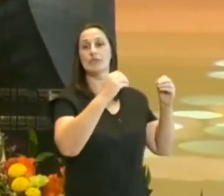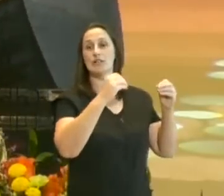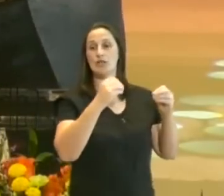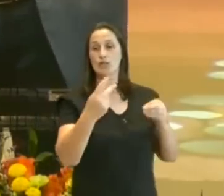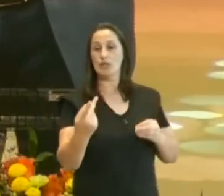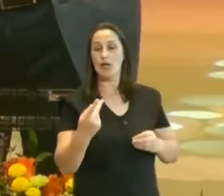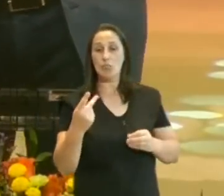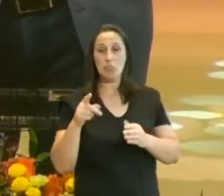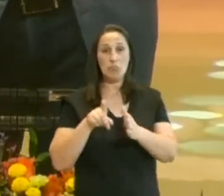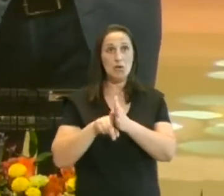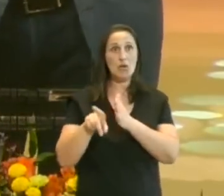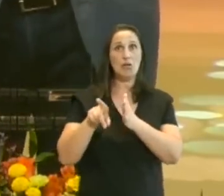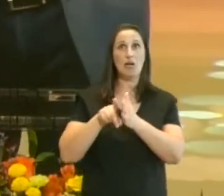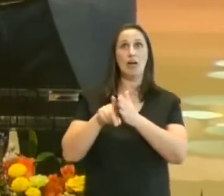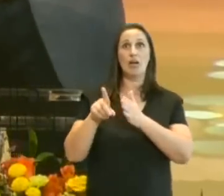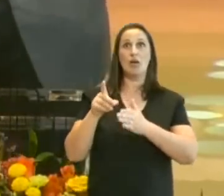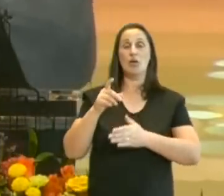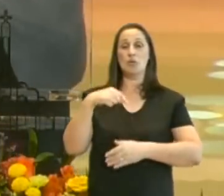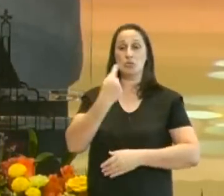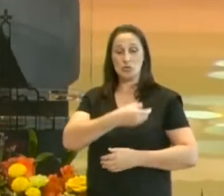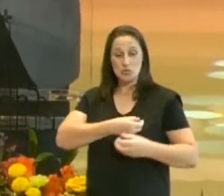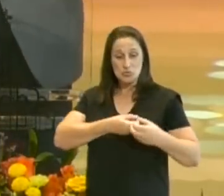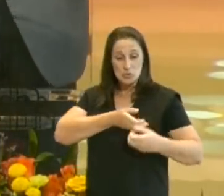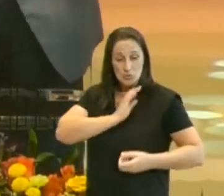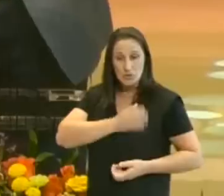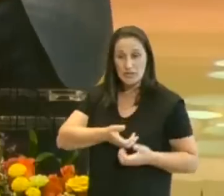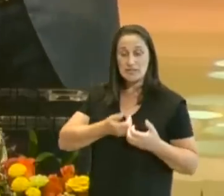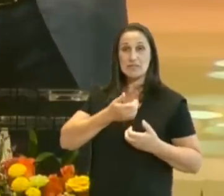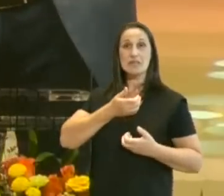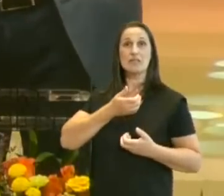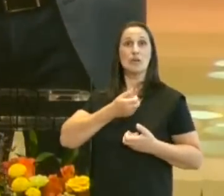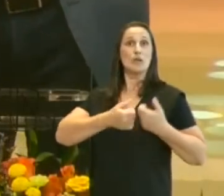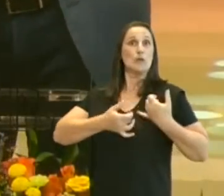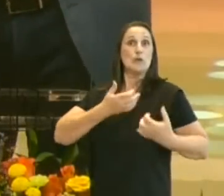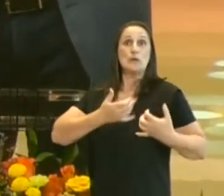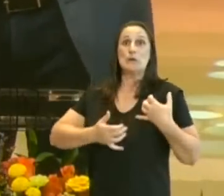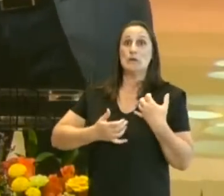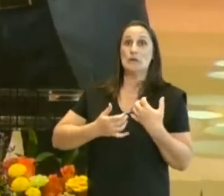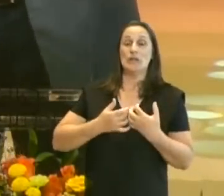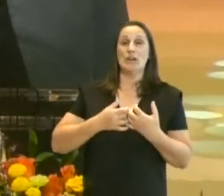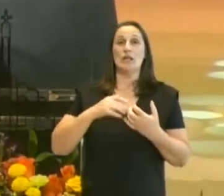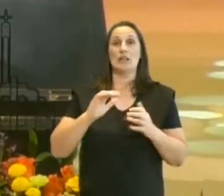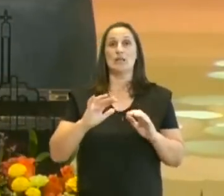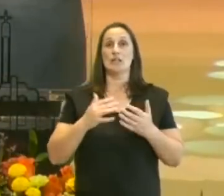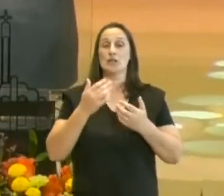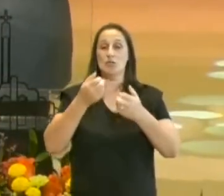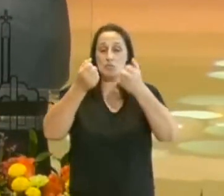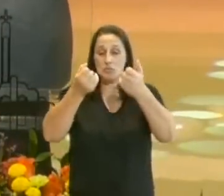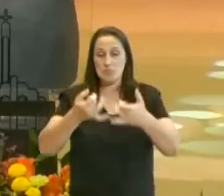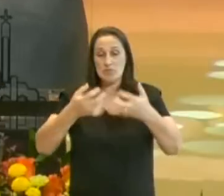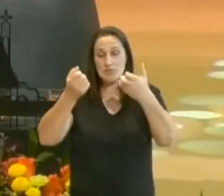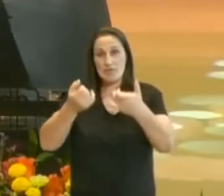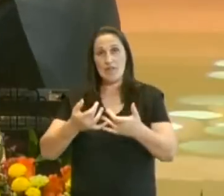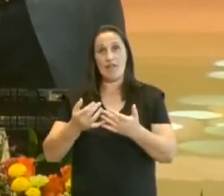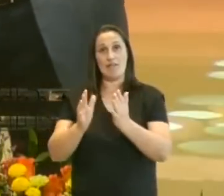outro: não estava queimando o nosso coração, enquanto ele nos falava no caminho e nos expunha as